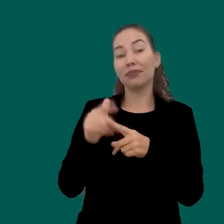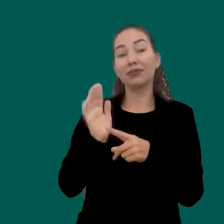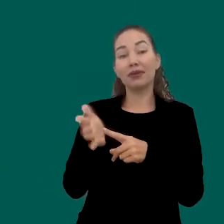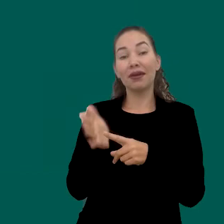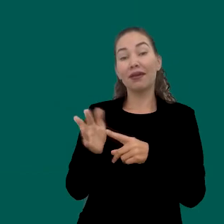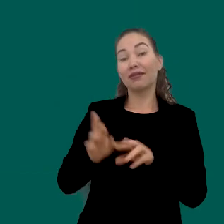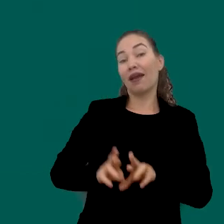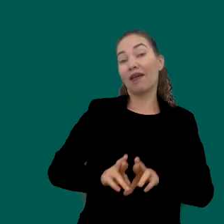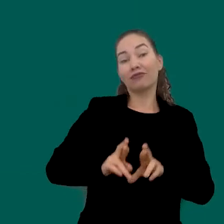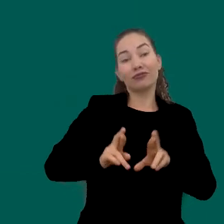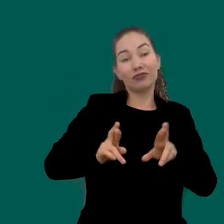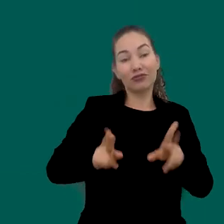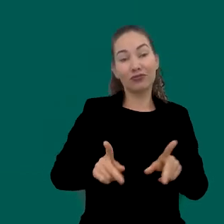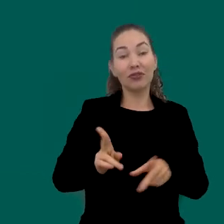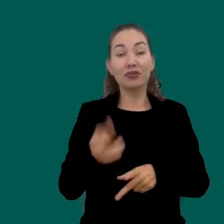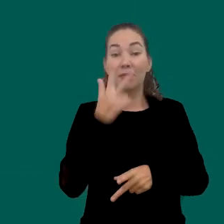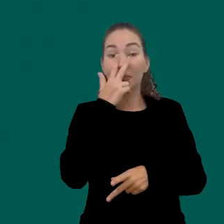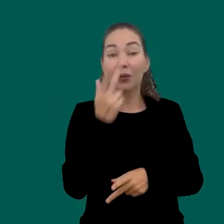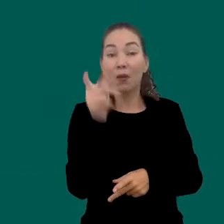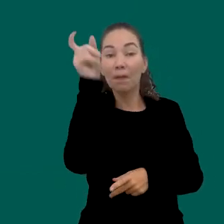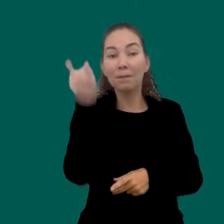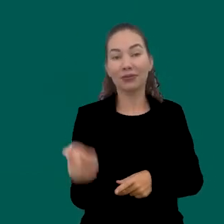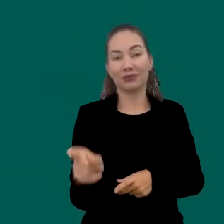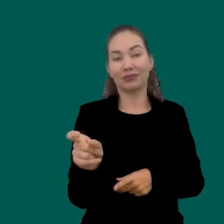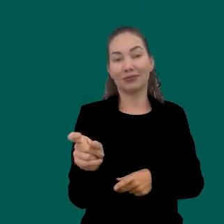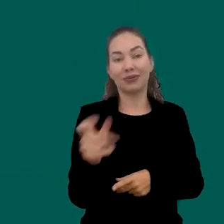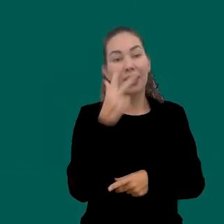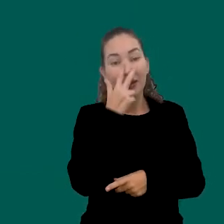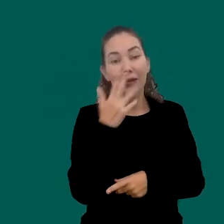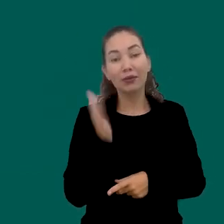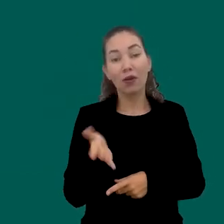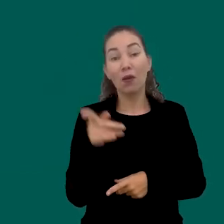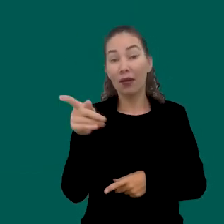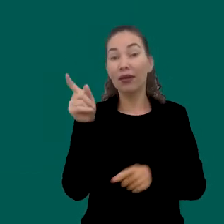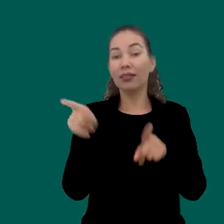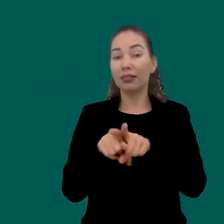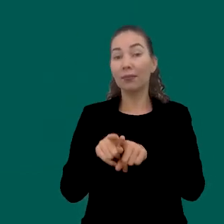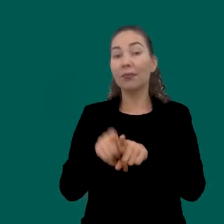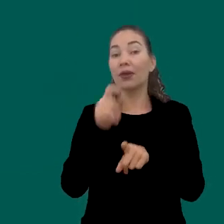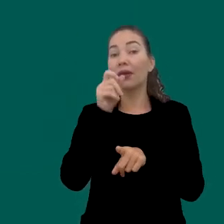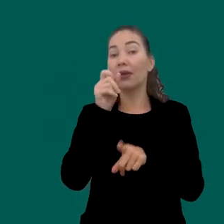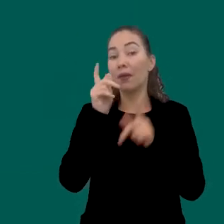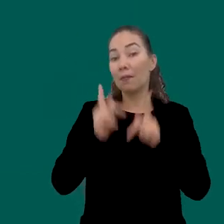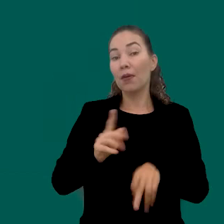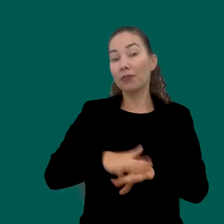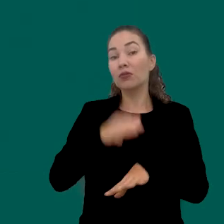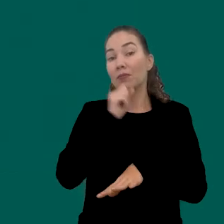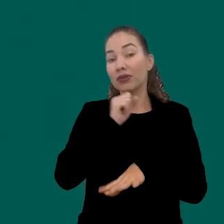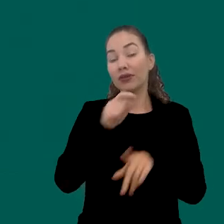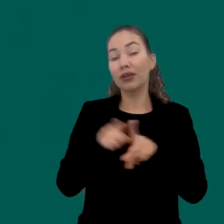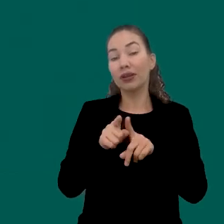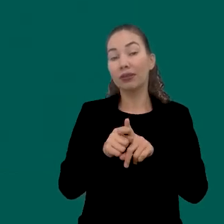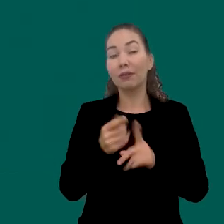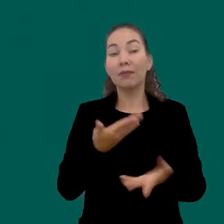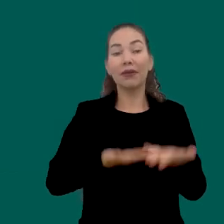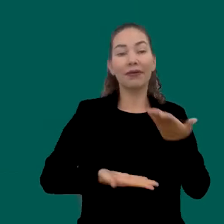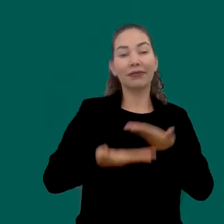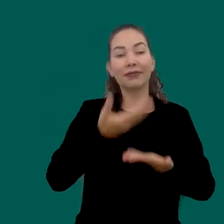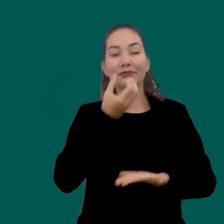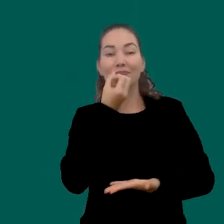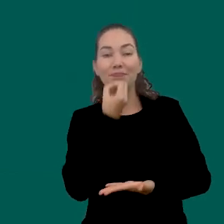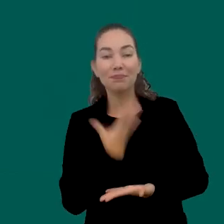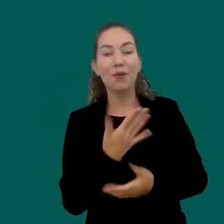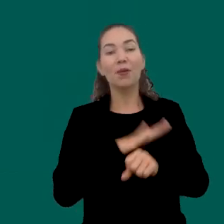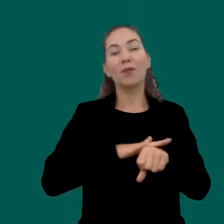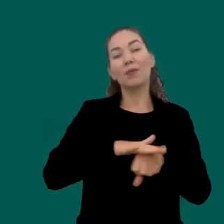da diferenciação. É sempre aquele mesmo motorista, já é uma pessoa, ele também já é uma pessoa mais velha, que sabe tratar bem o cliente. As mercadorias, elas